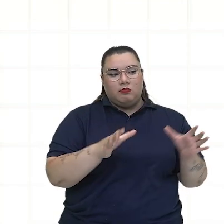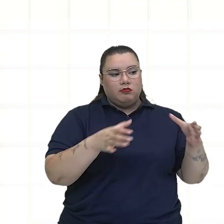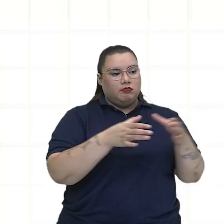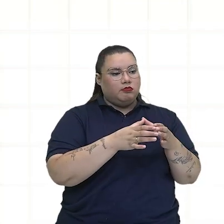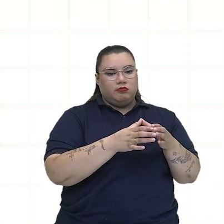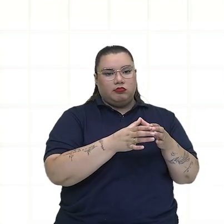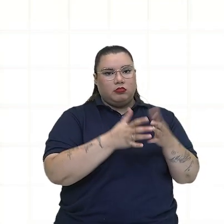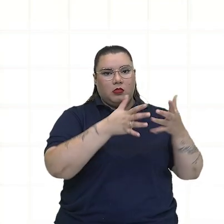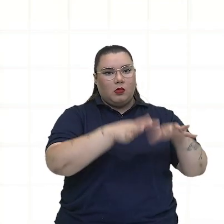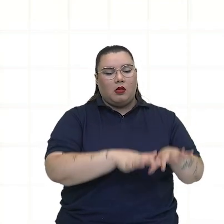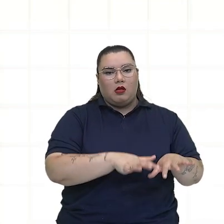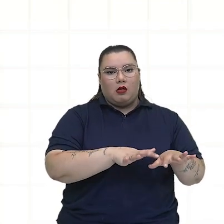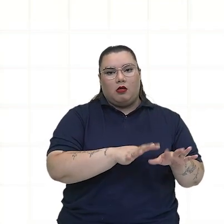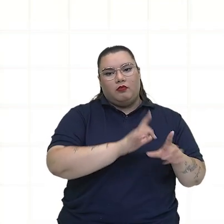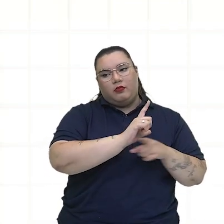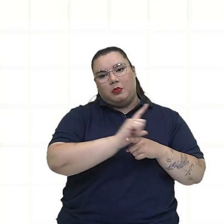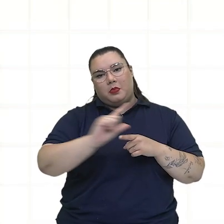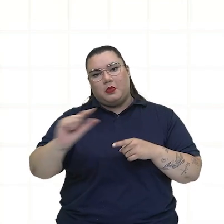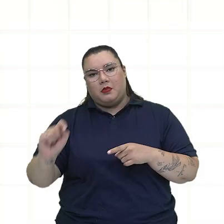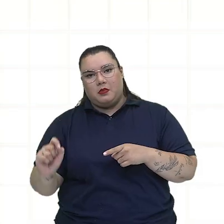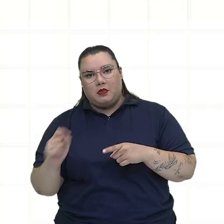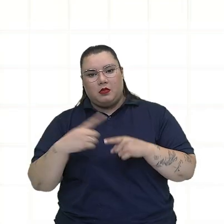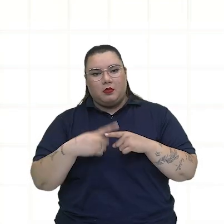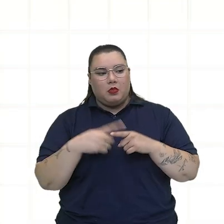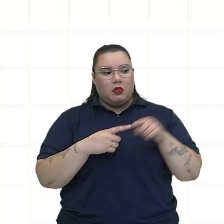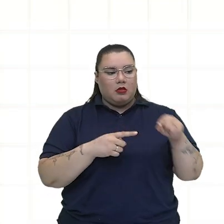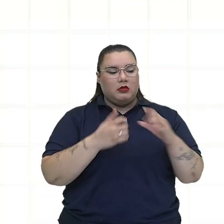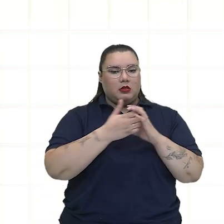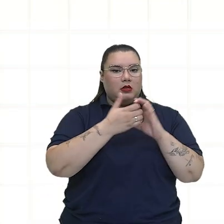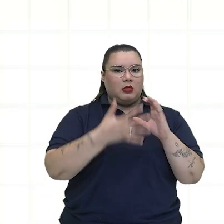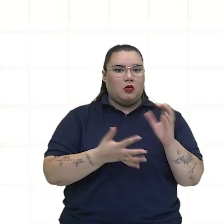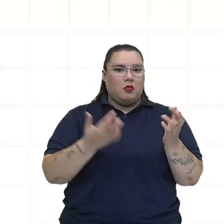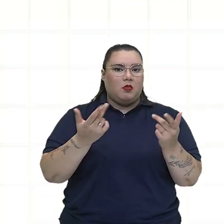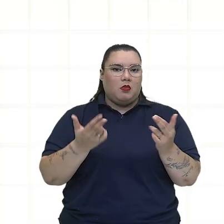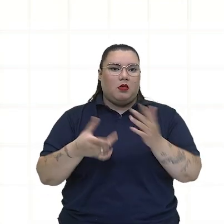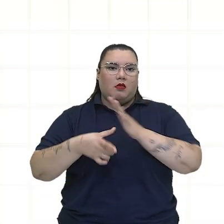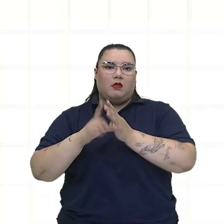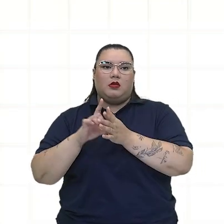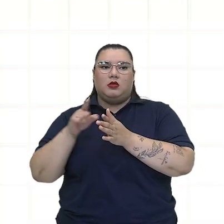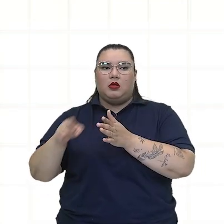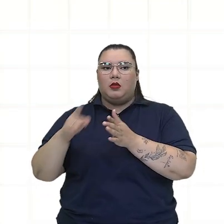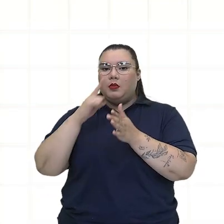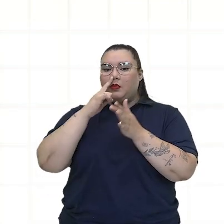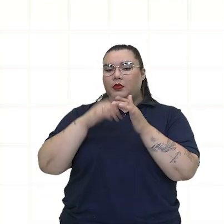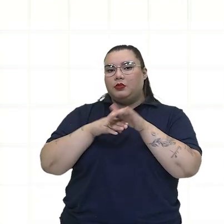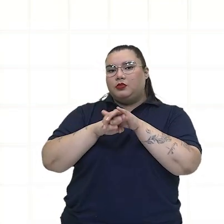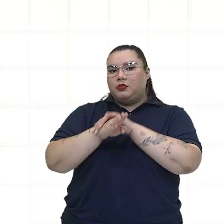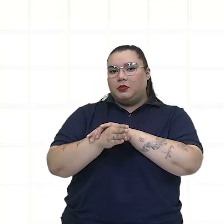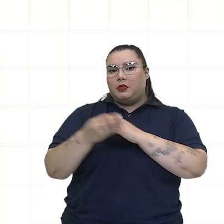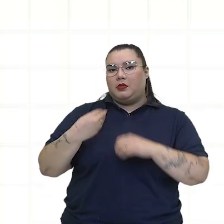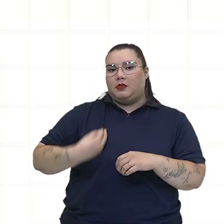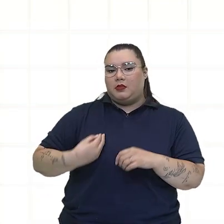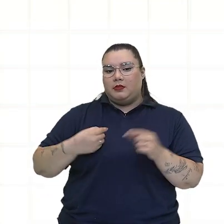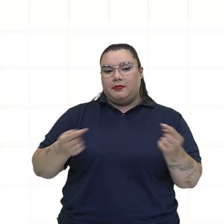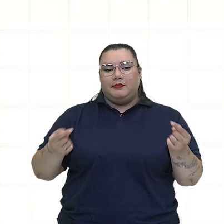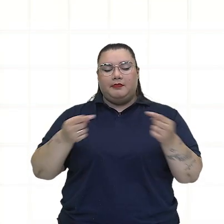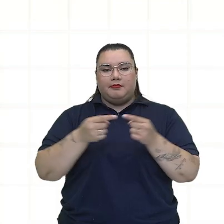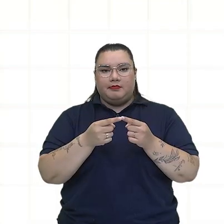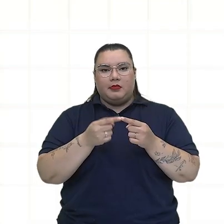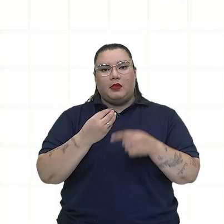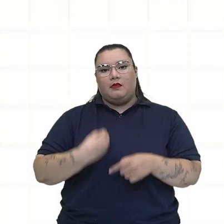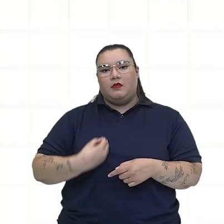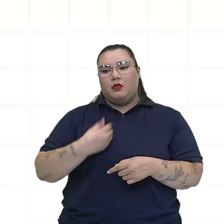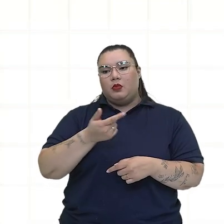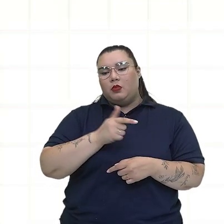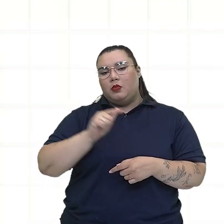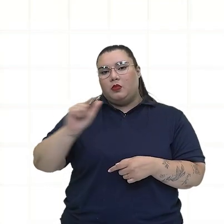peixes deixa de estar naquele lugar, porque ela não tem mais a característica com a qual aquele peixe quer para viver, e ele passa a viver em